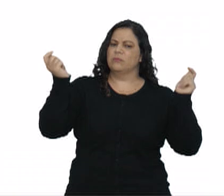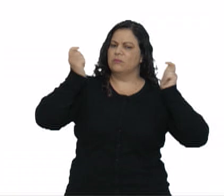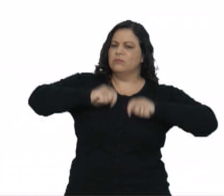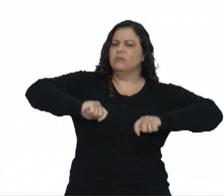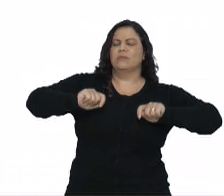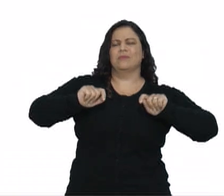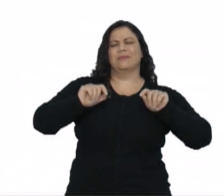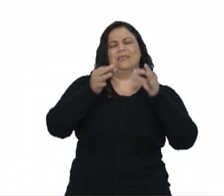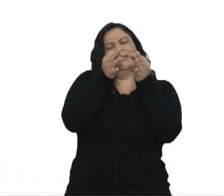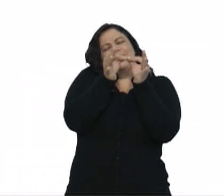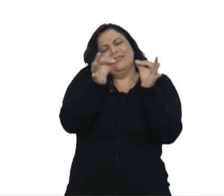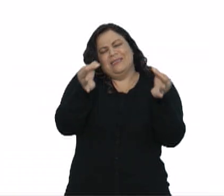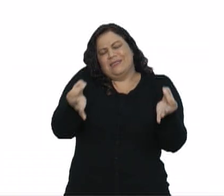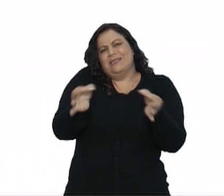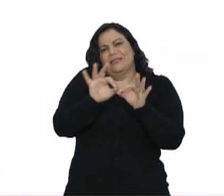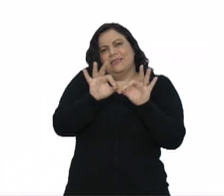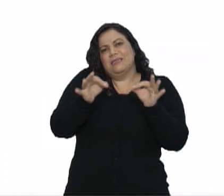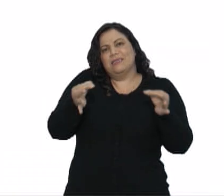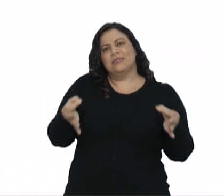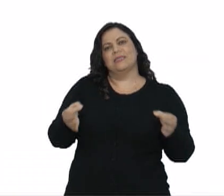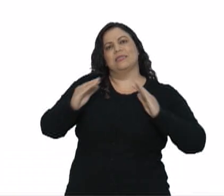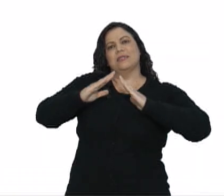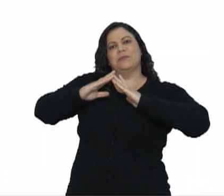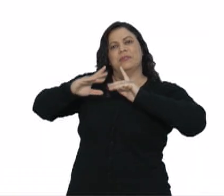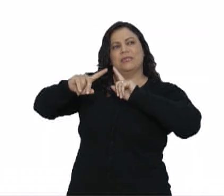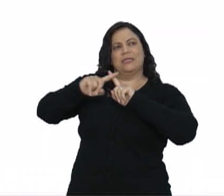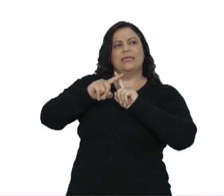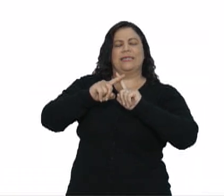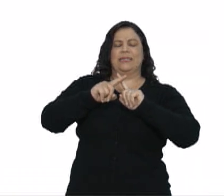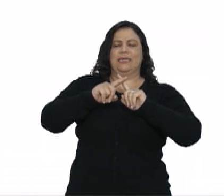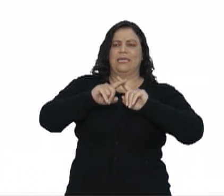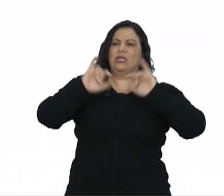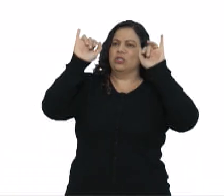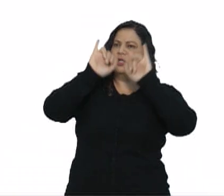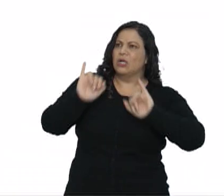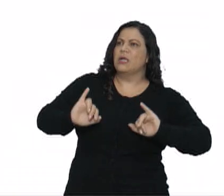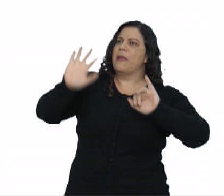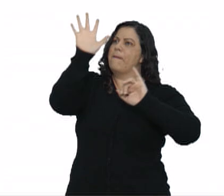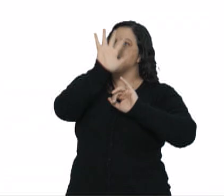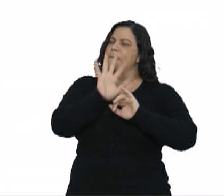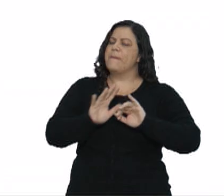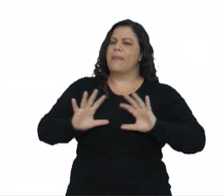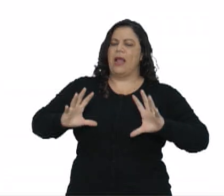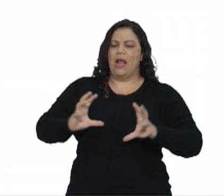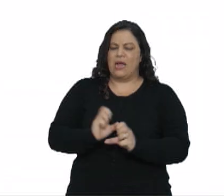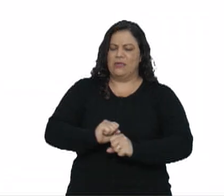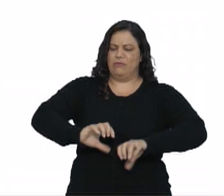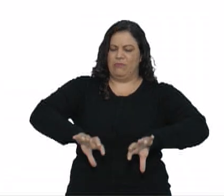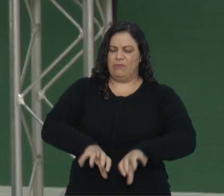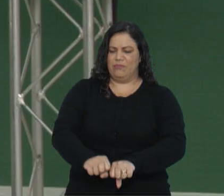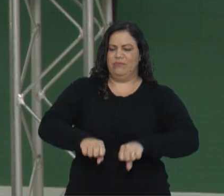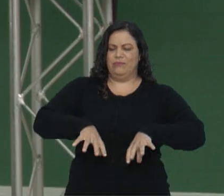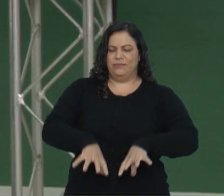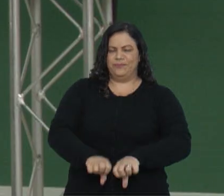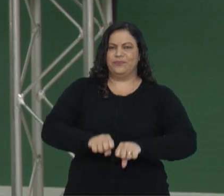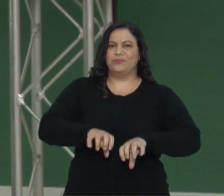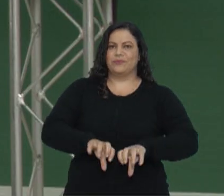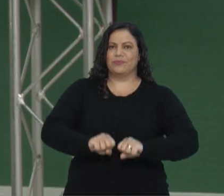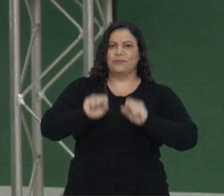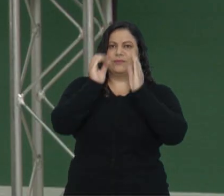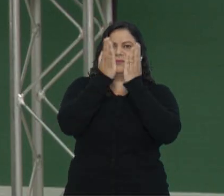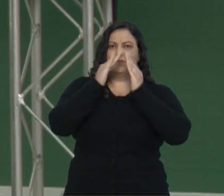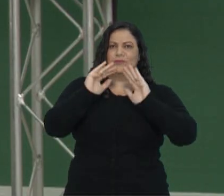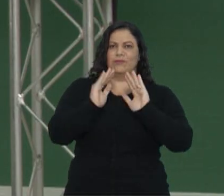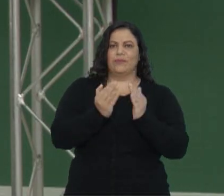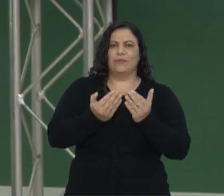apenas modestas igrejas. As imagens são muito simples, de barro cozido, né, porque a gente trabalhava talhas de madeira, né,